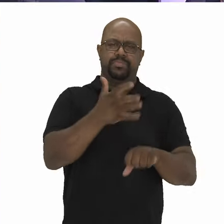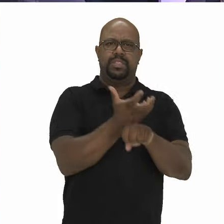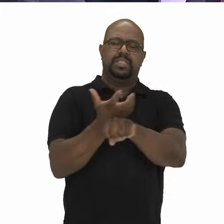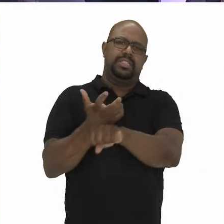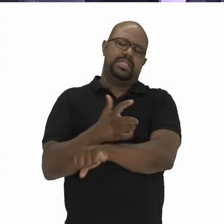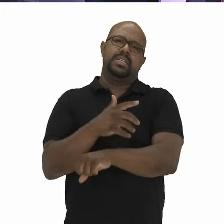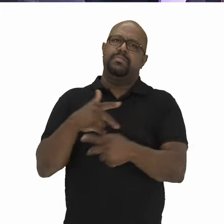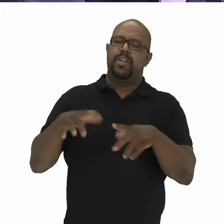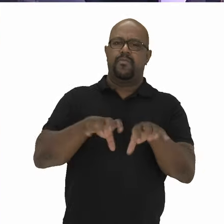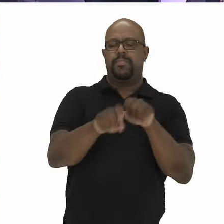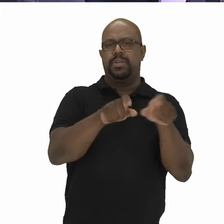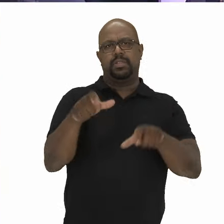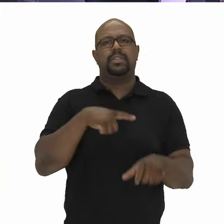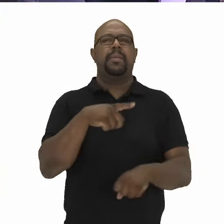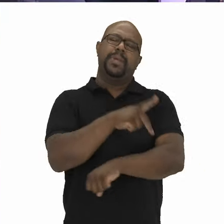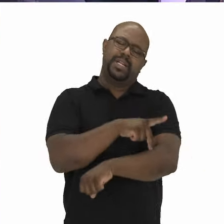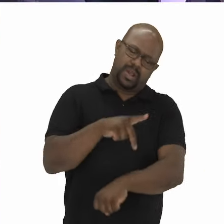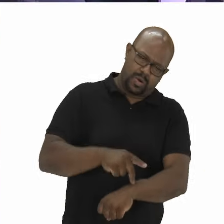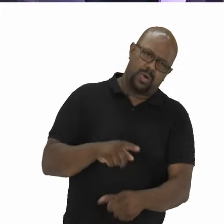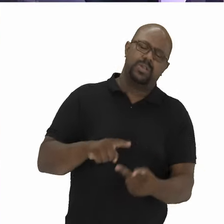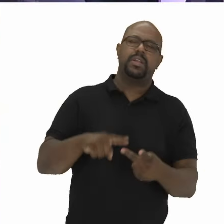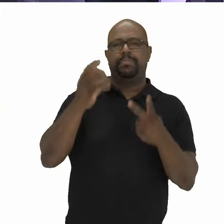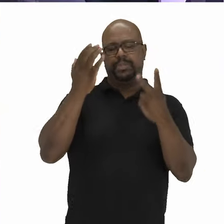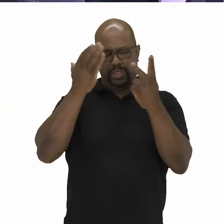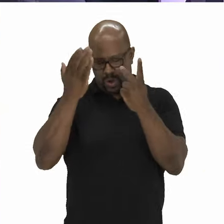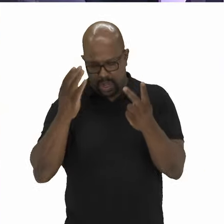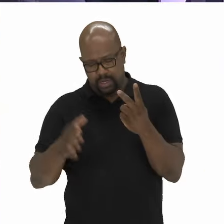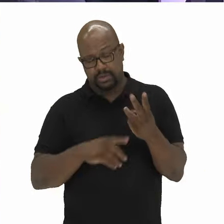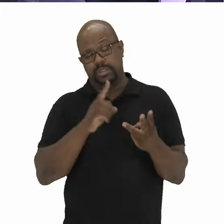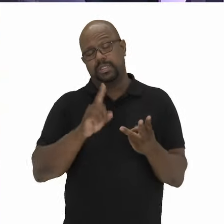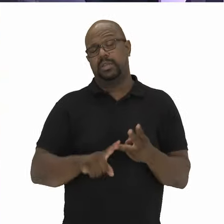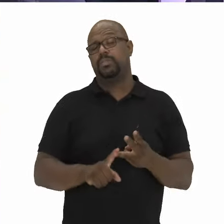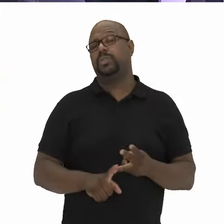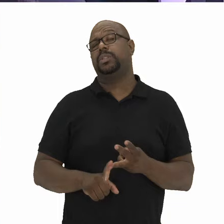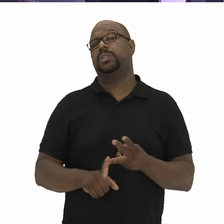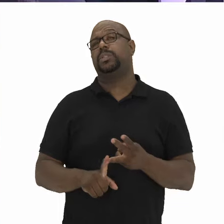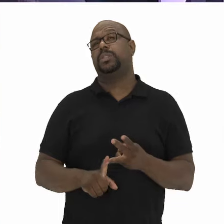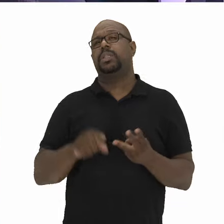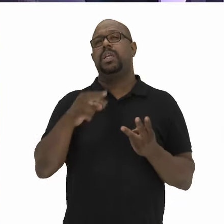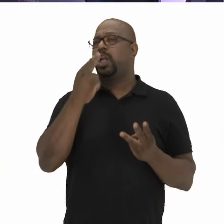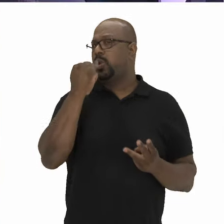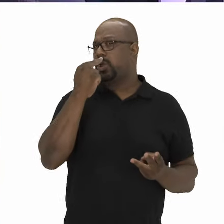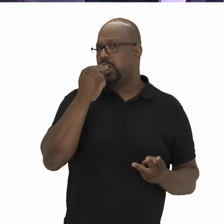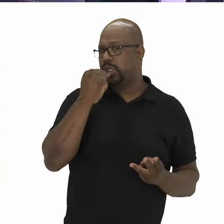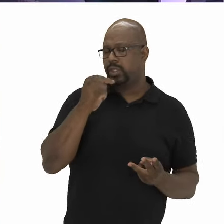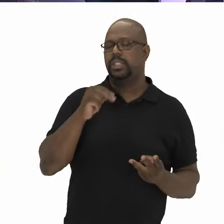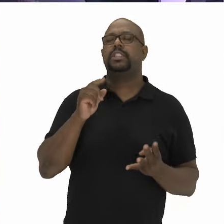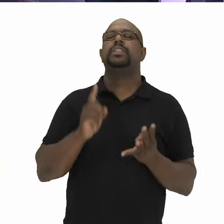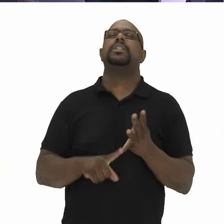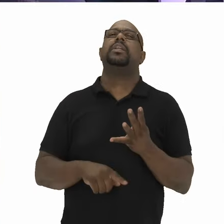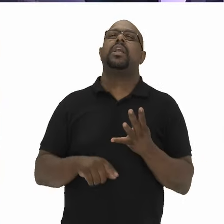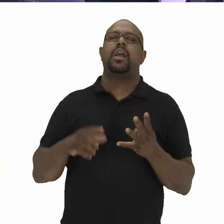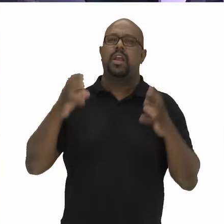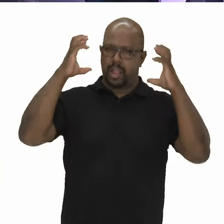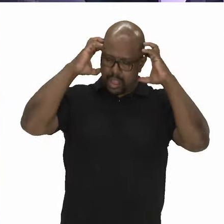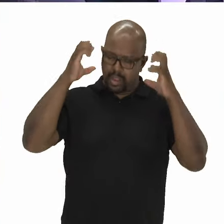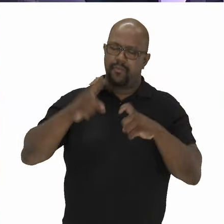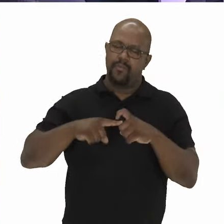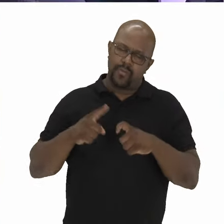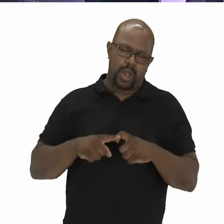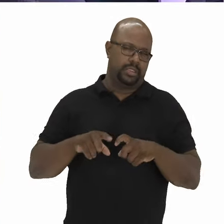multidisciplinar então nós temos pedagogos temos psicólogos temos nutricionistas